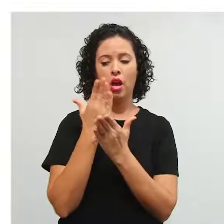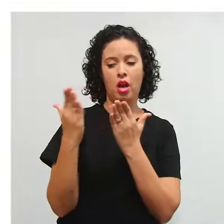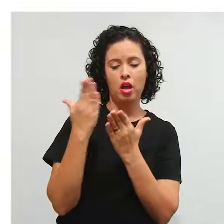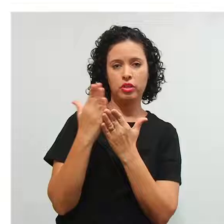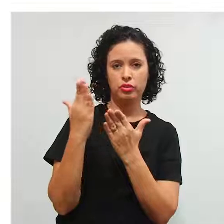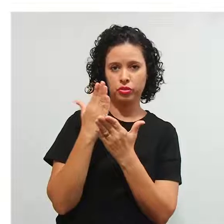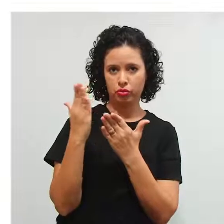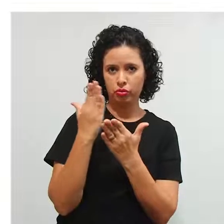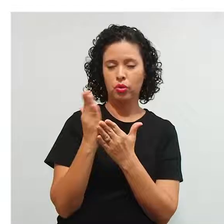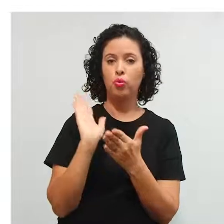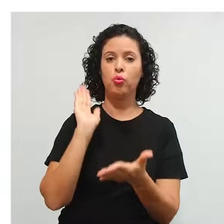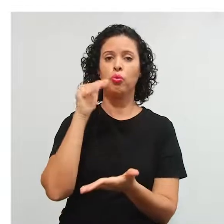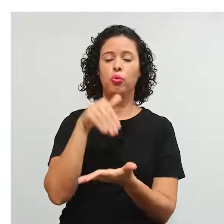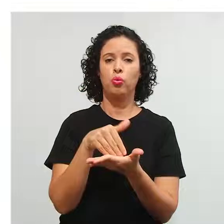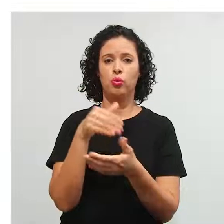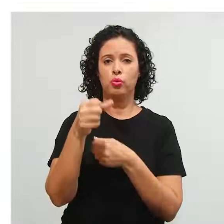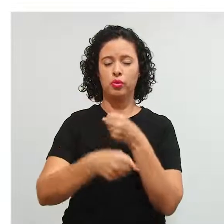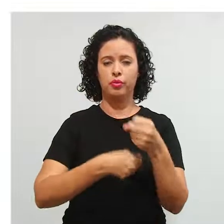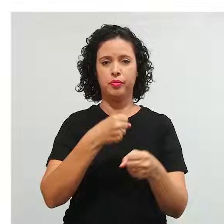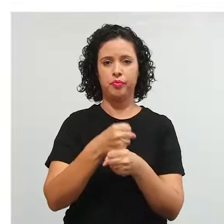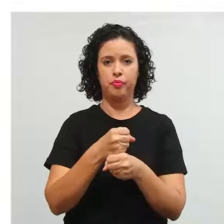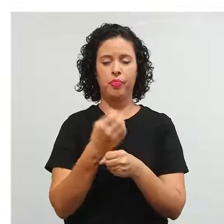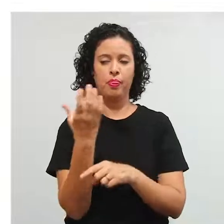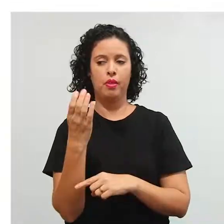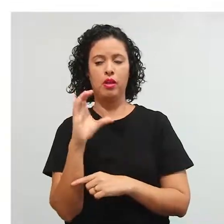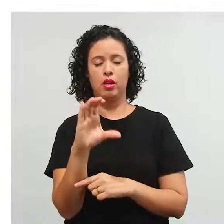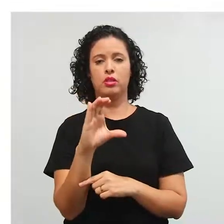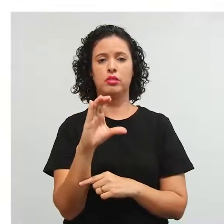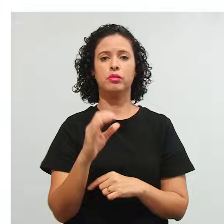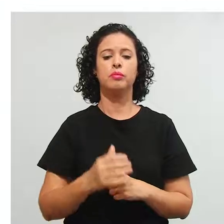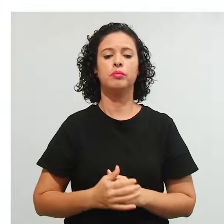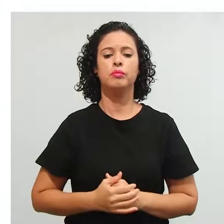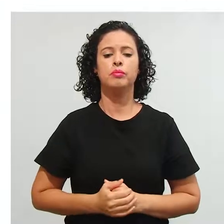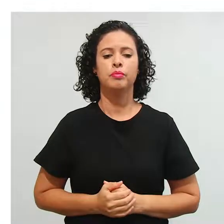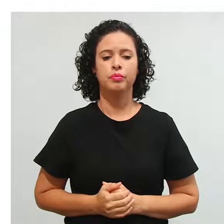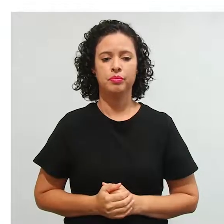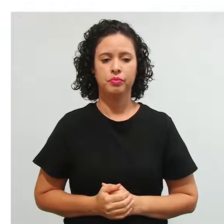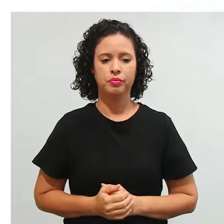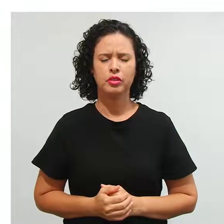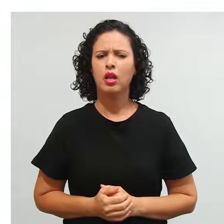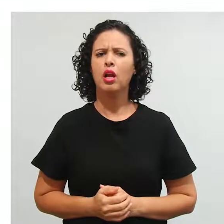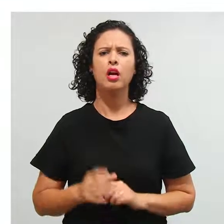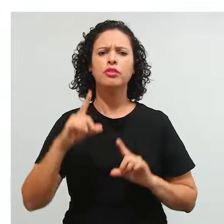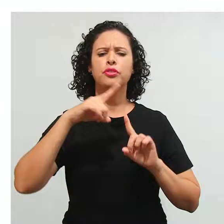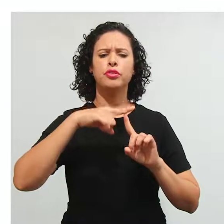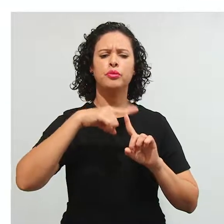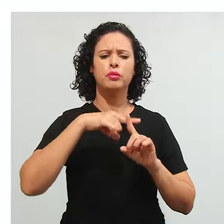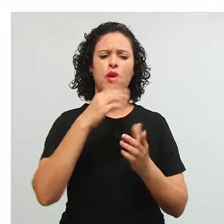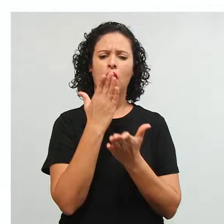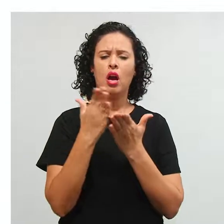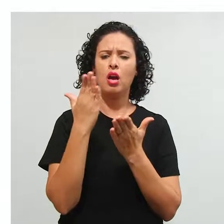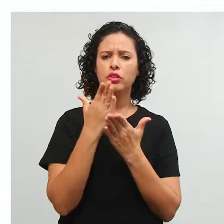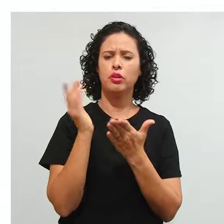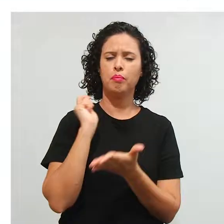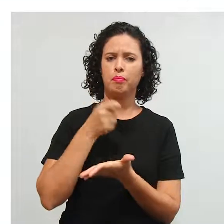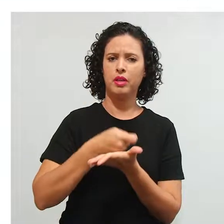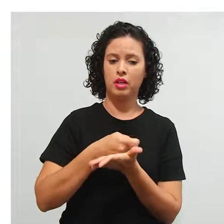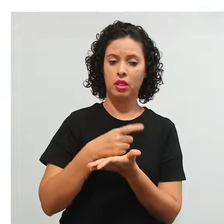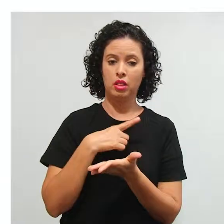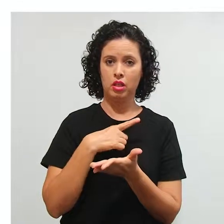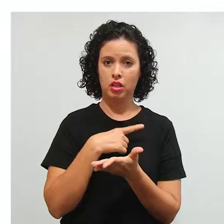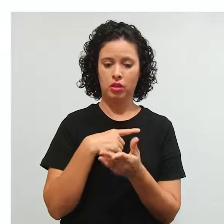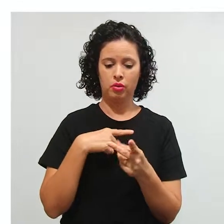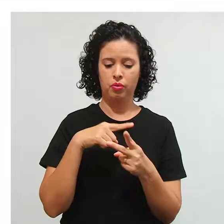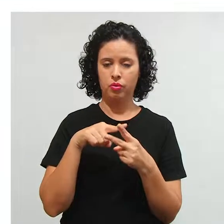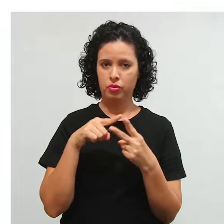a pagar no último ano de vigência do crédito. Tipos de restos a pagar. Então, a gente tem